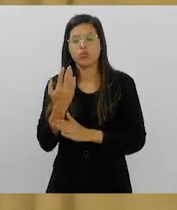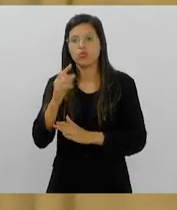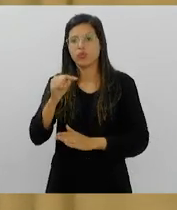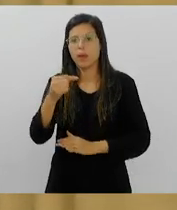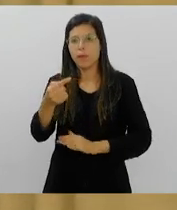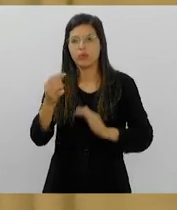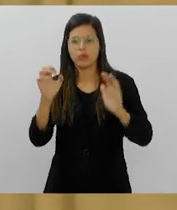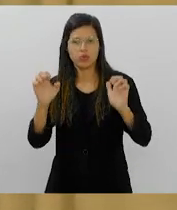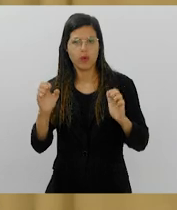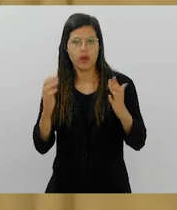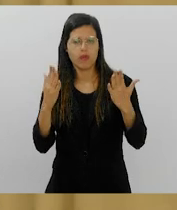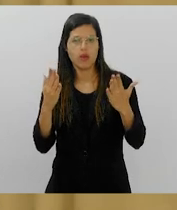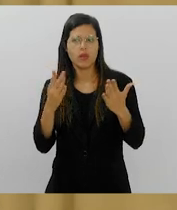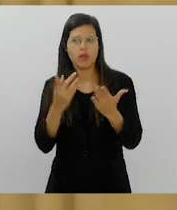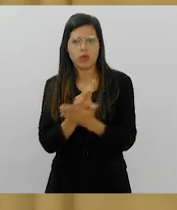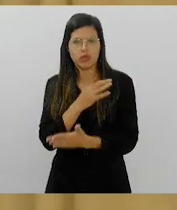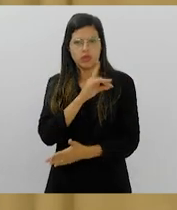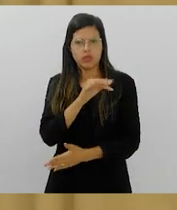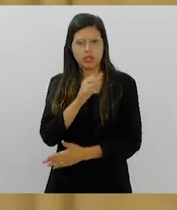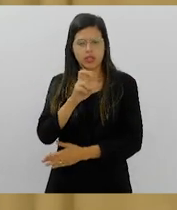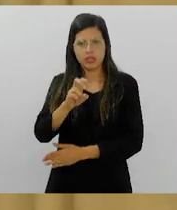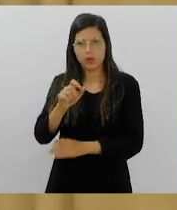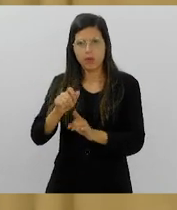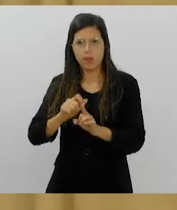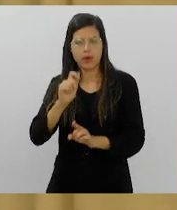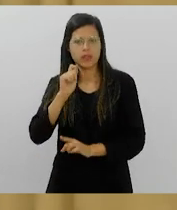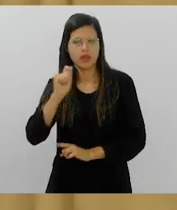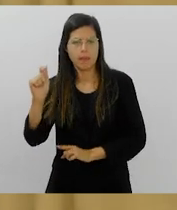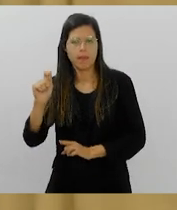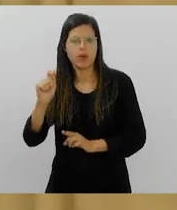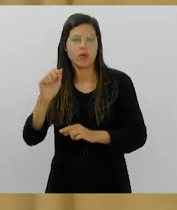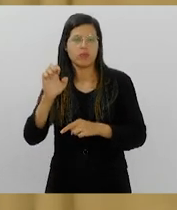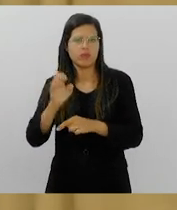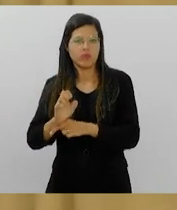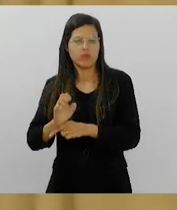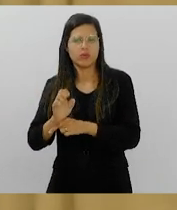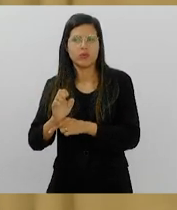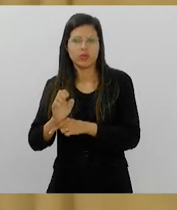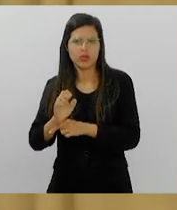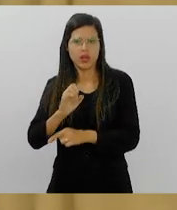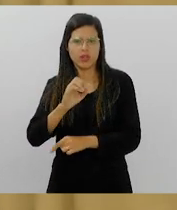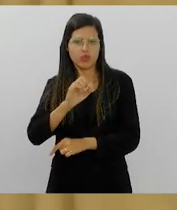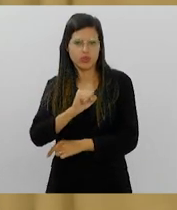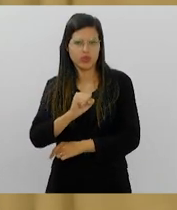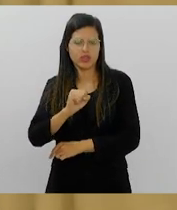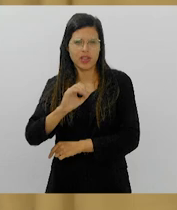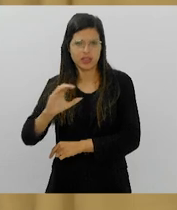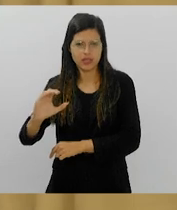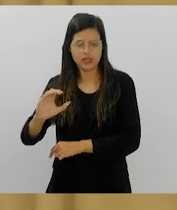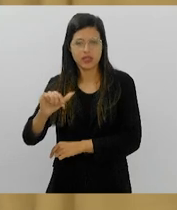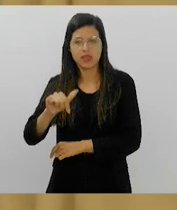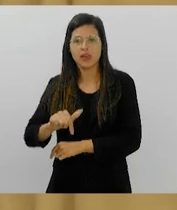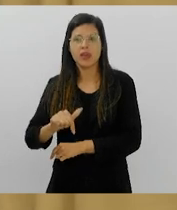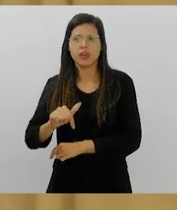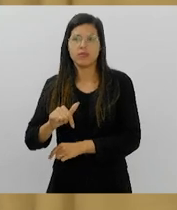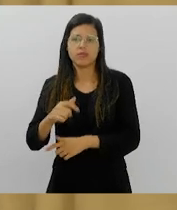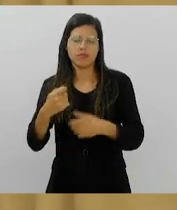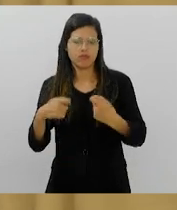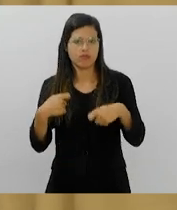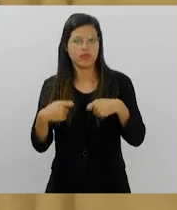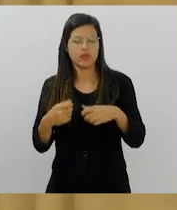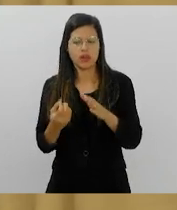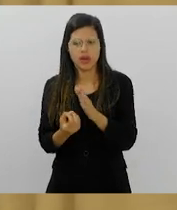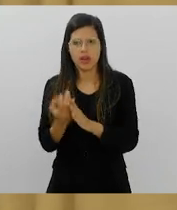dia 5 de abril de 2023, no estado de Santa Catarina. Houve a necessidade da implementação desse